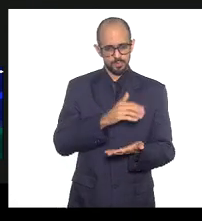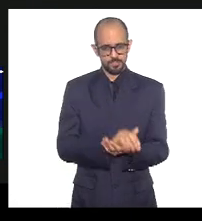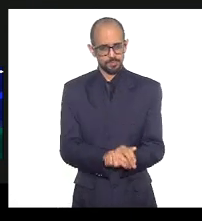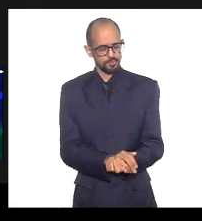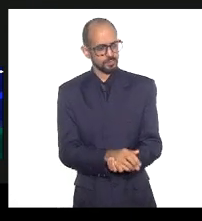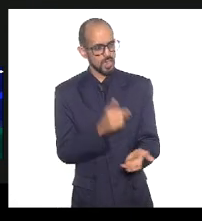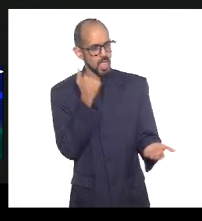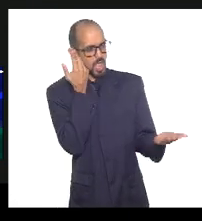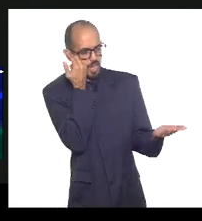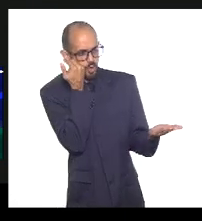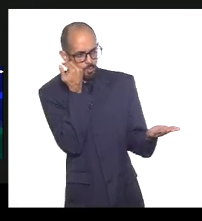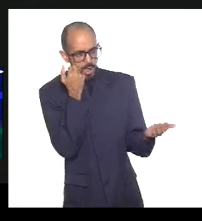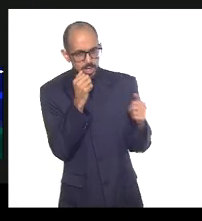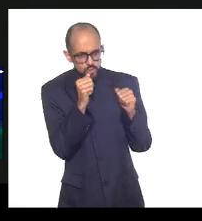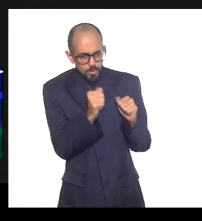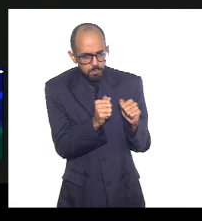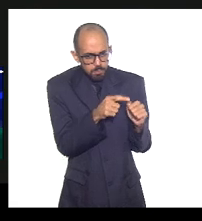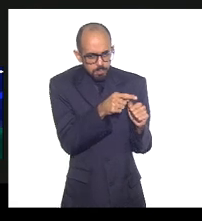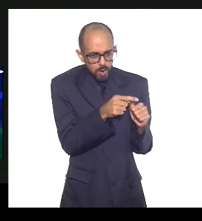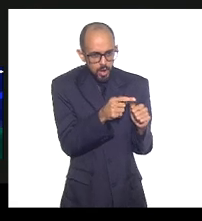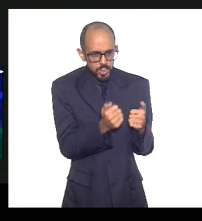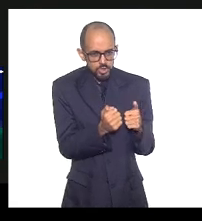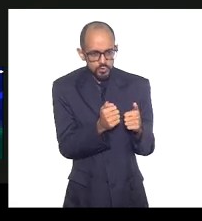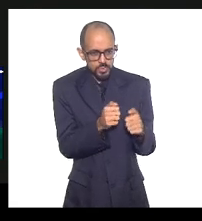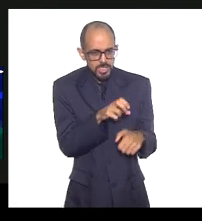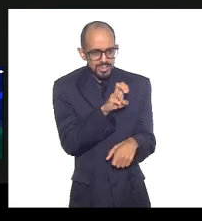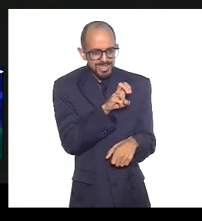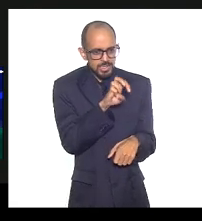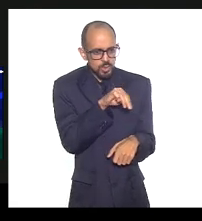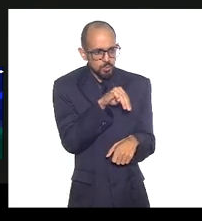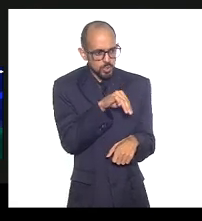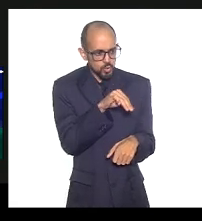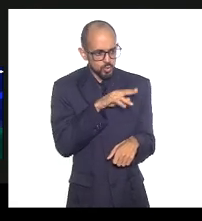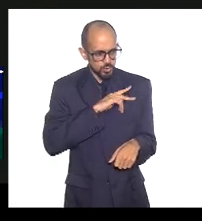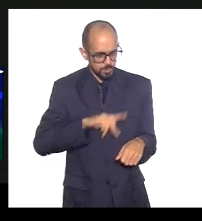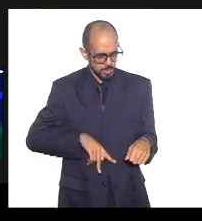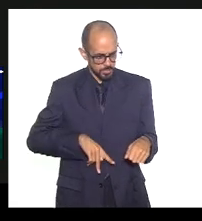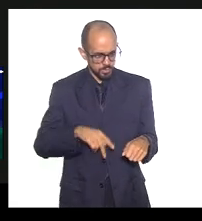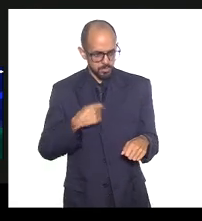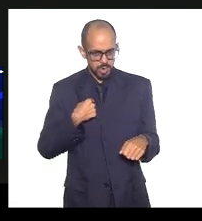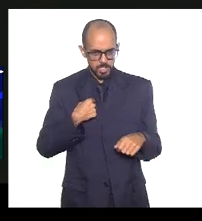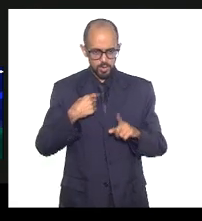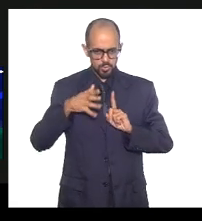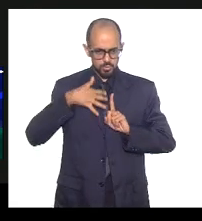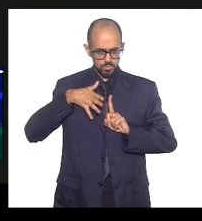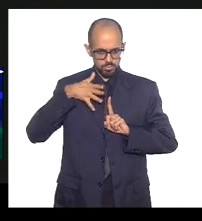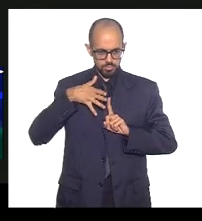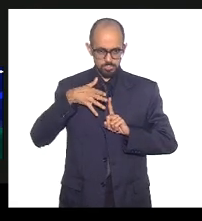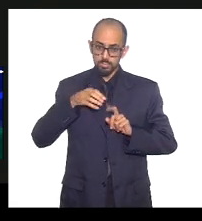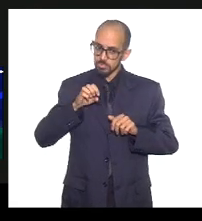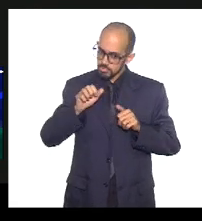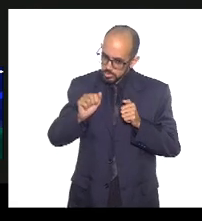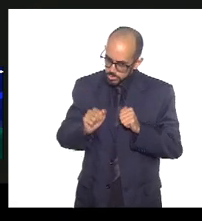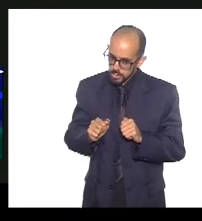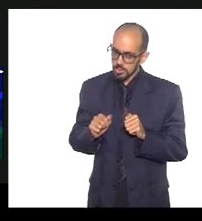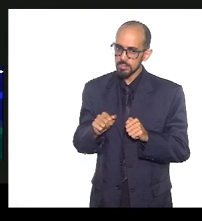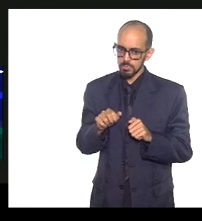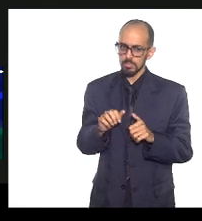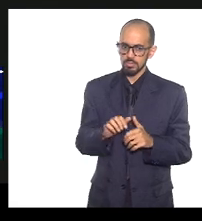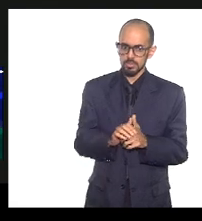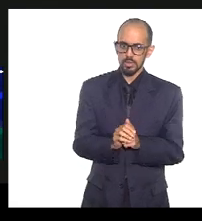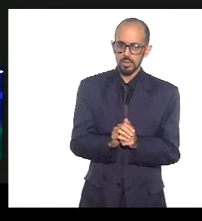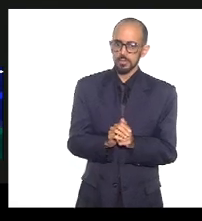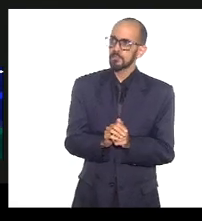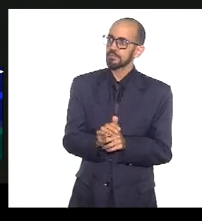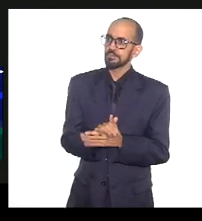o senhor poderia ficar na presidência por cinco minutos para que eu possa fazer meu pronunciamento pois não então